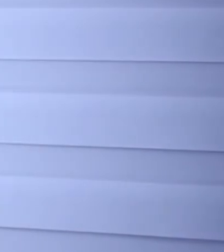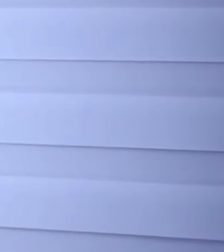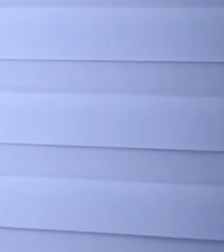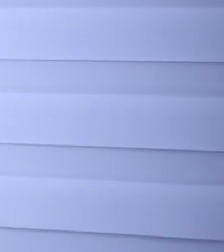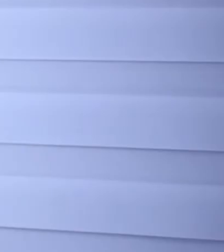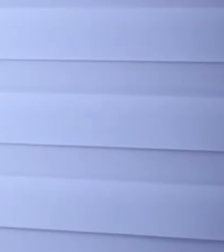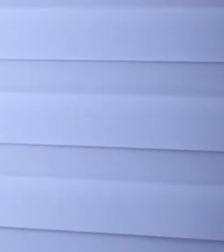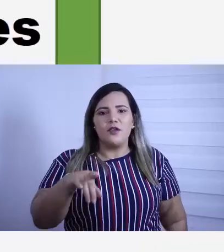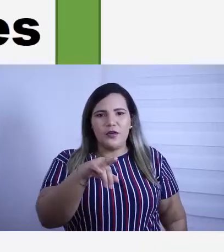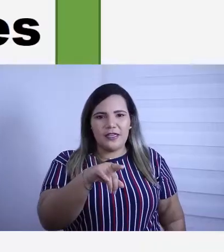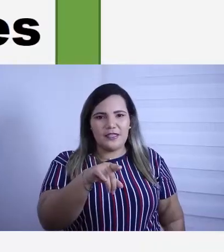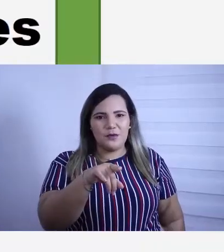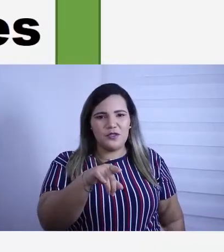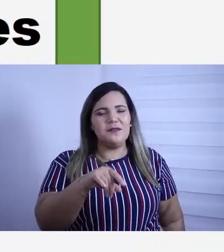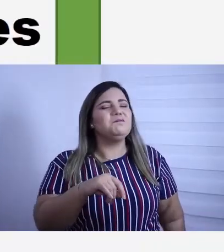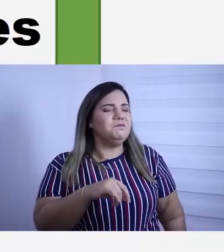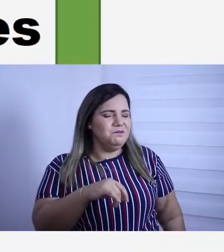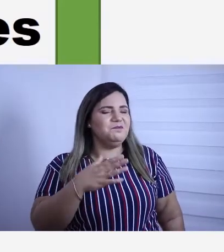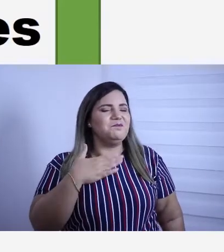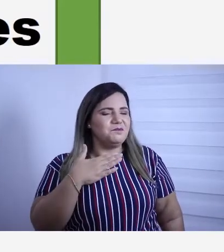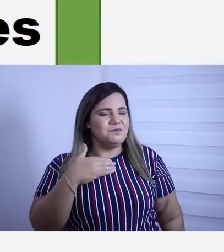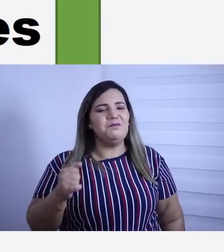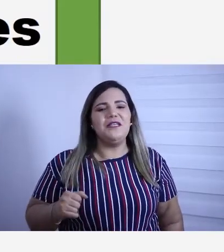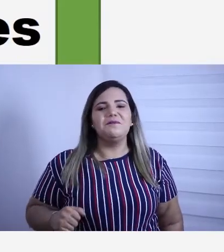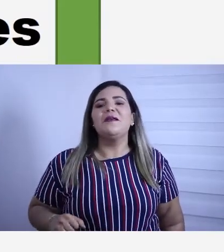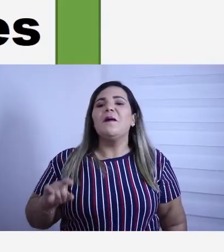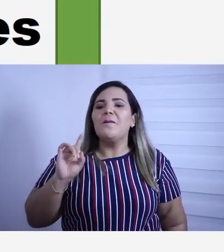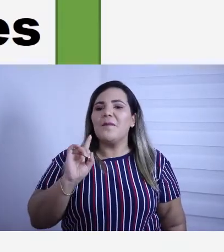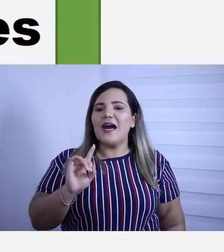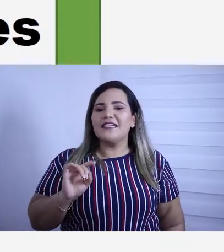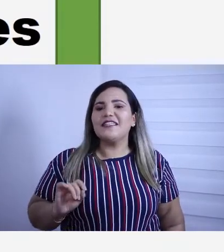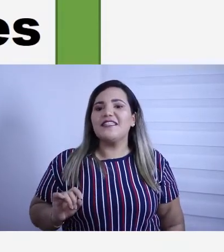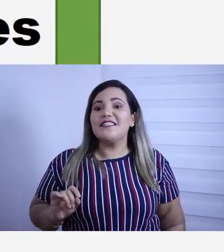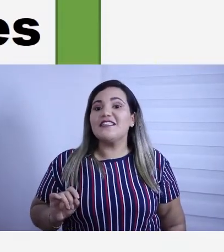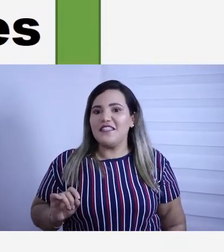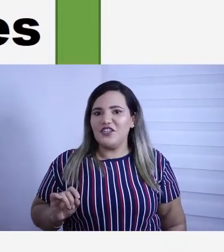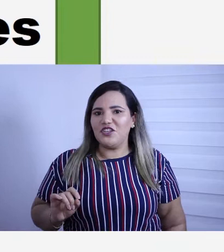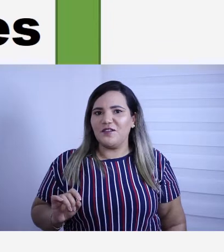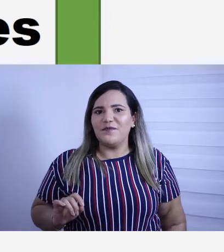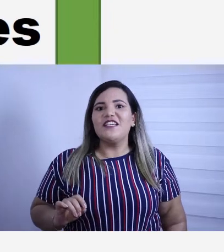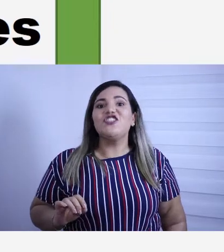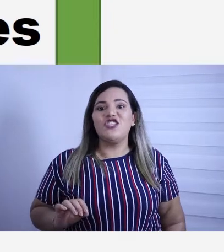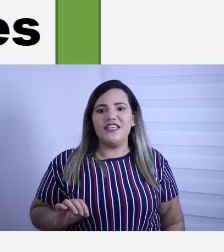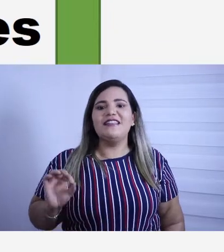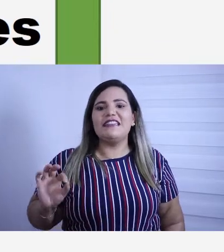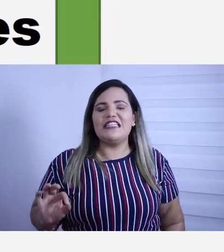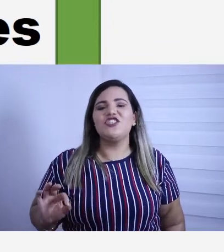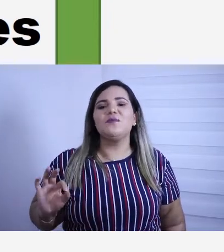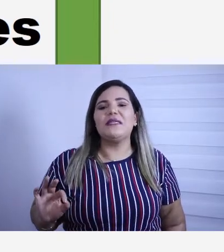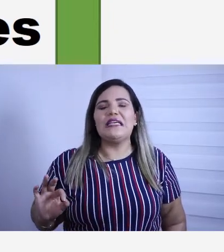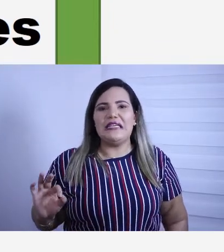falar sobre o relativo por mal conhece essa moça me marta isso teacher